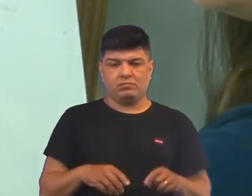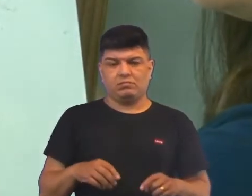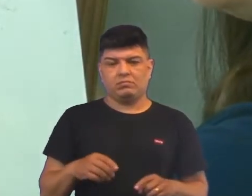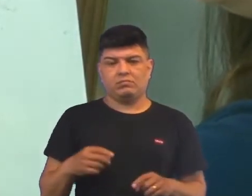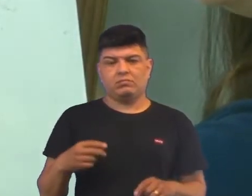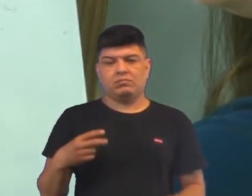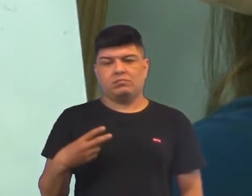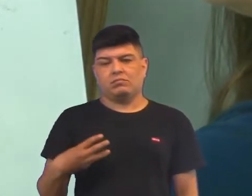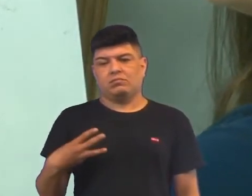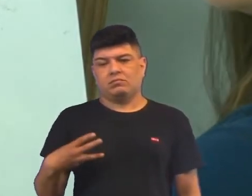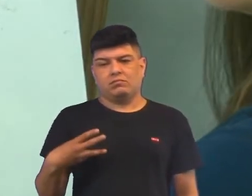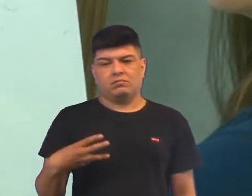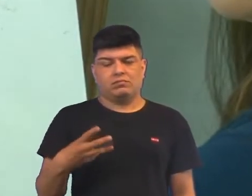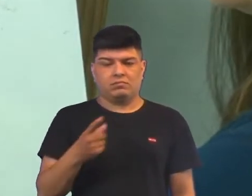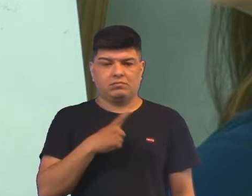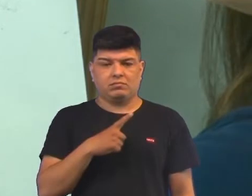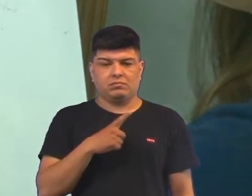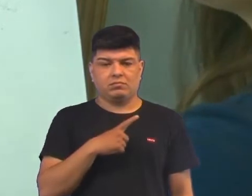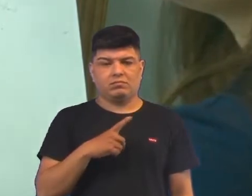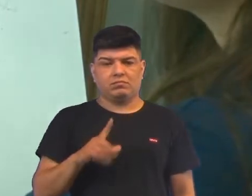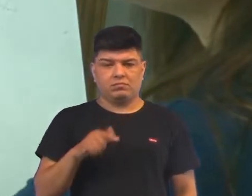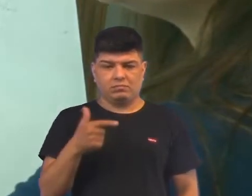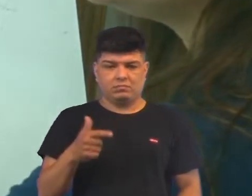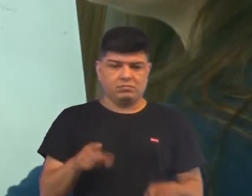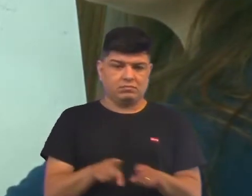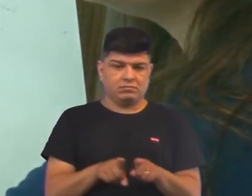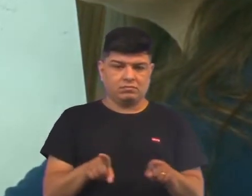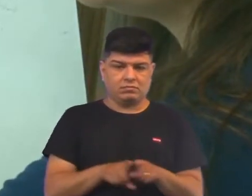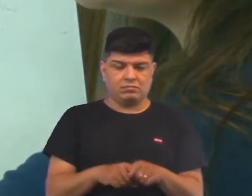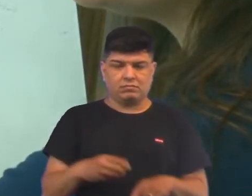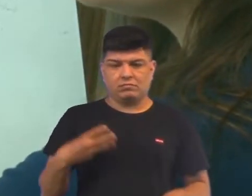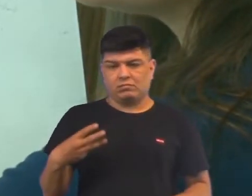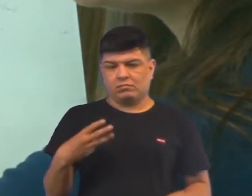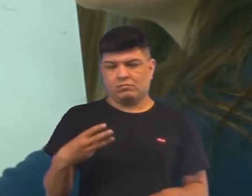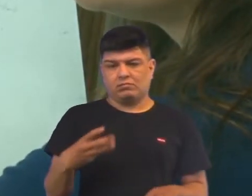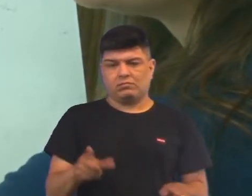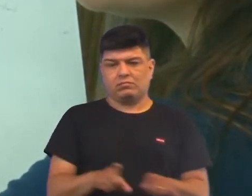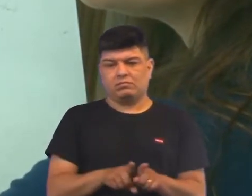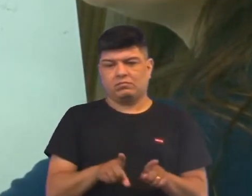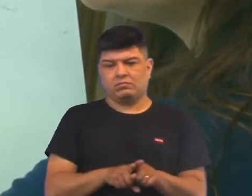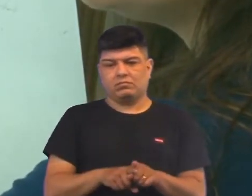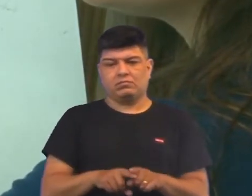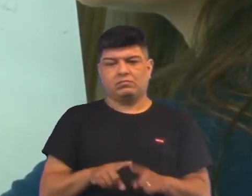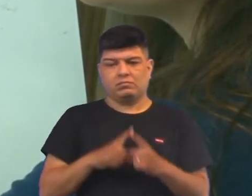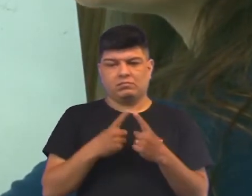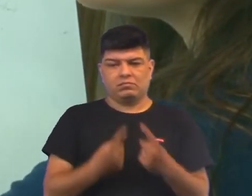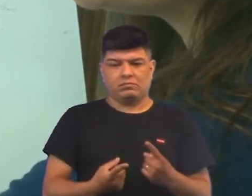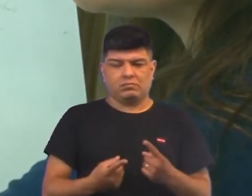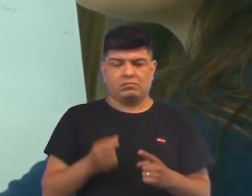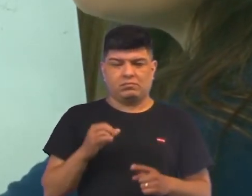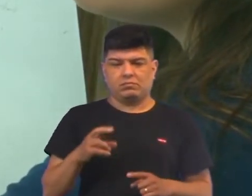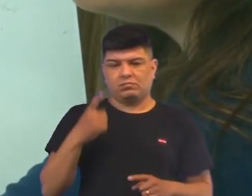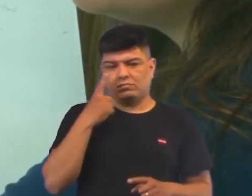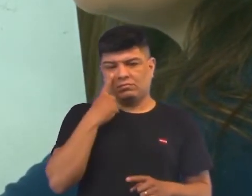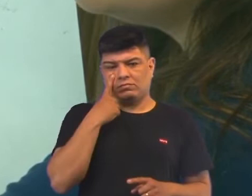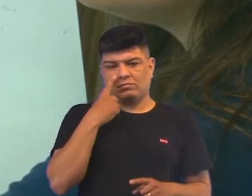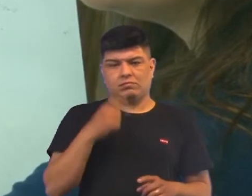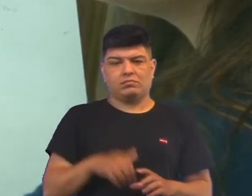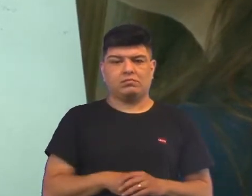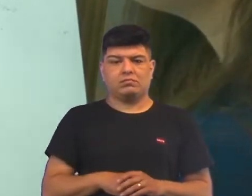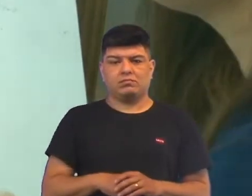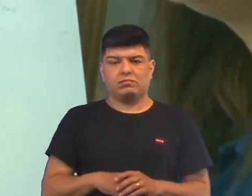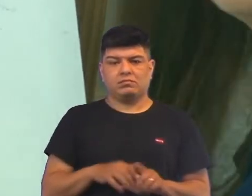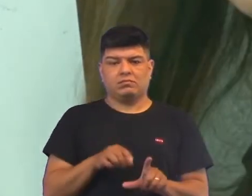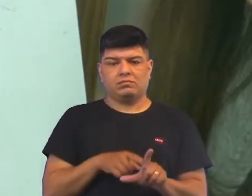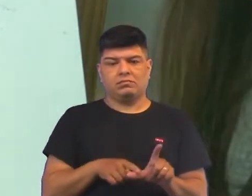Aí eu tenho aqui 3 ângulos. Assim como também eu tenho aqui, ó, 3 ângulos. Só que o ângulo, se você observar, ó, é